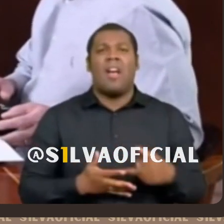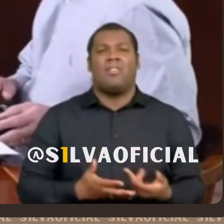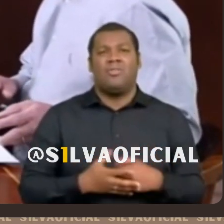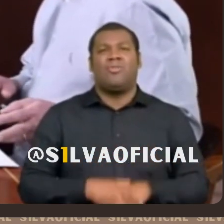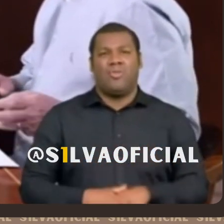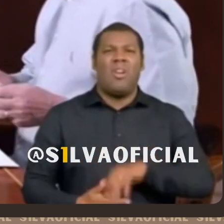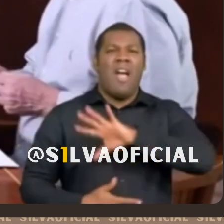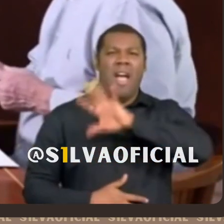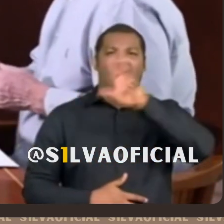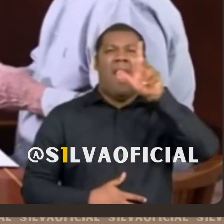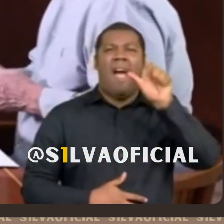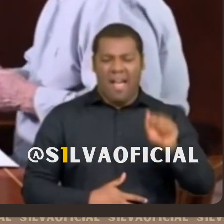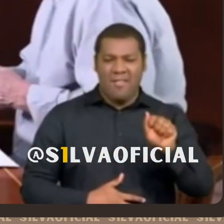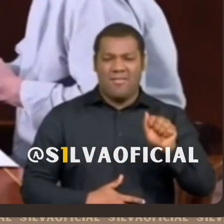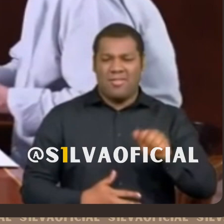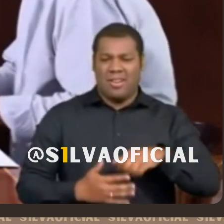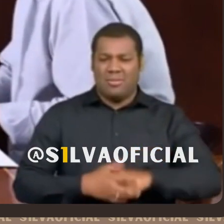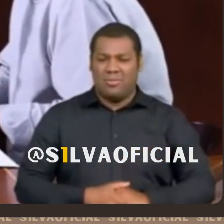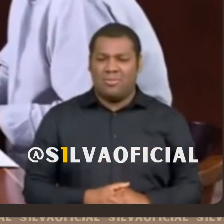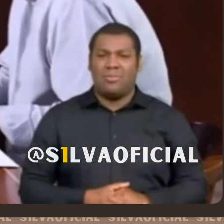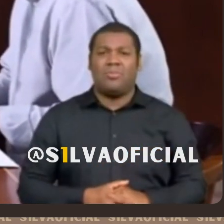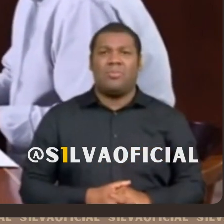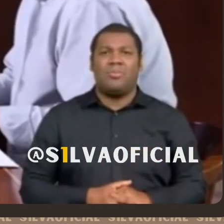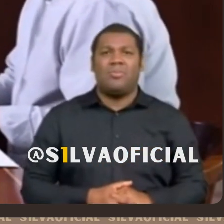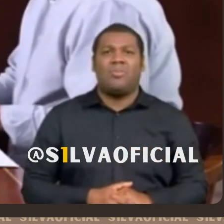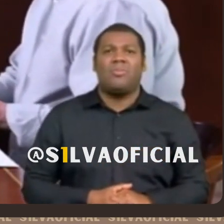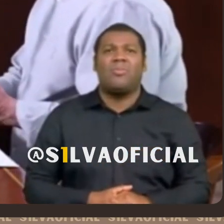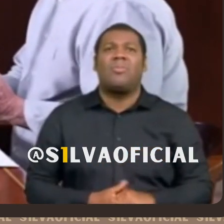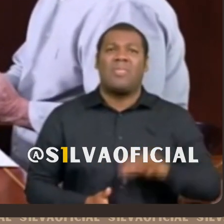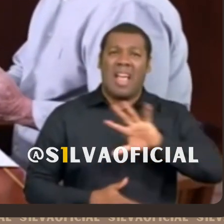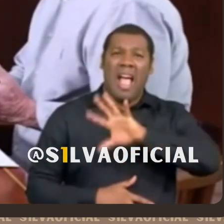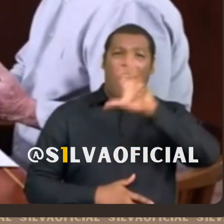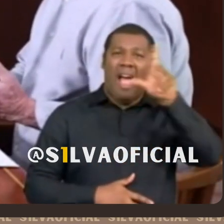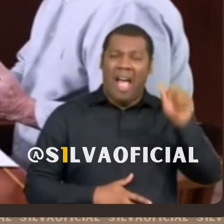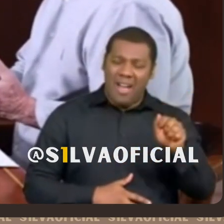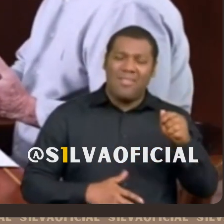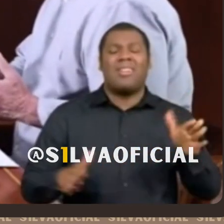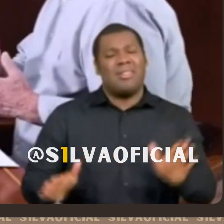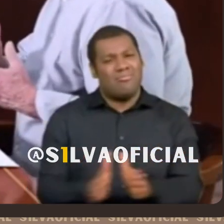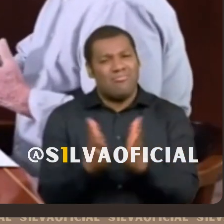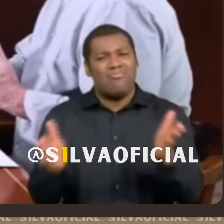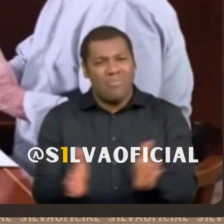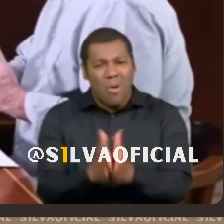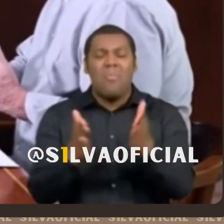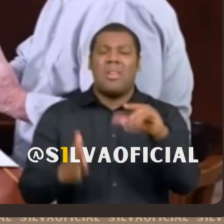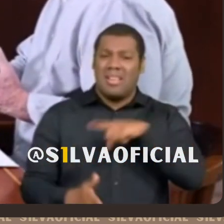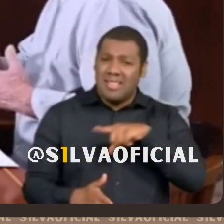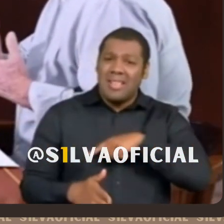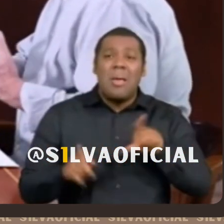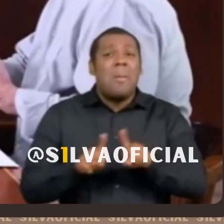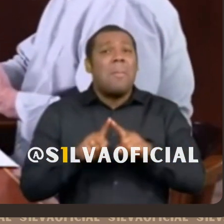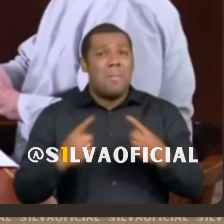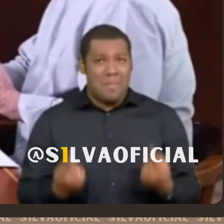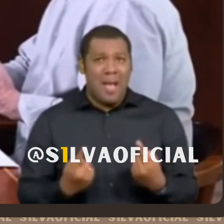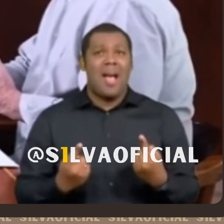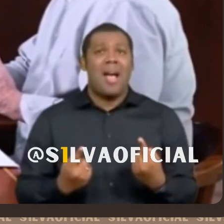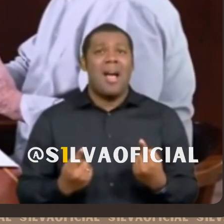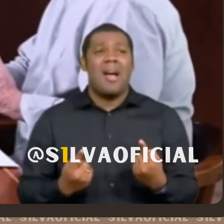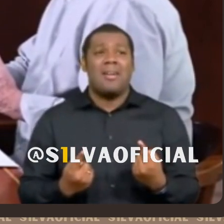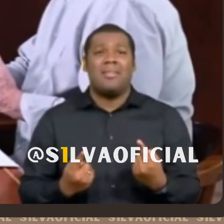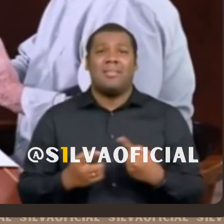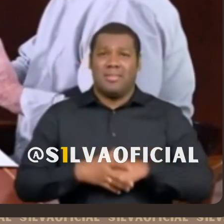africano de muita pobreza. Mas é verdade também que o potencial de